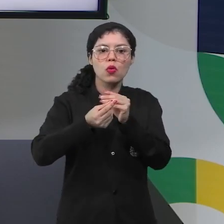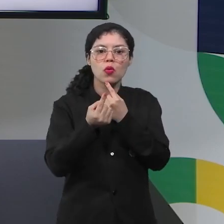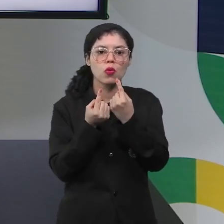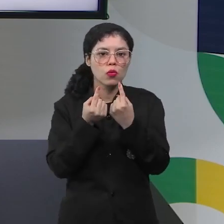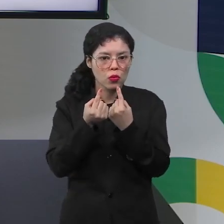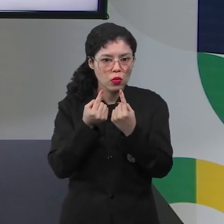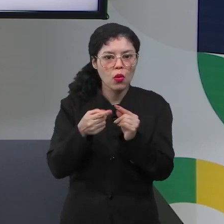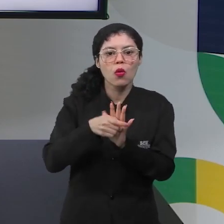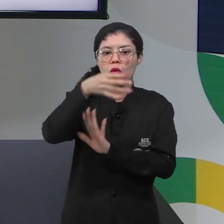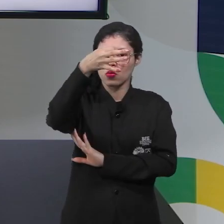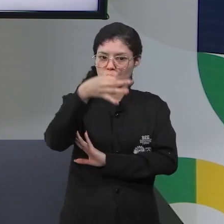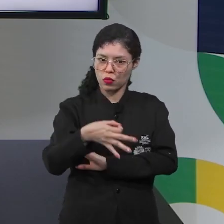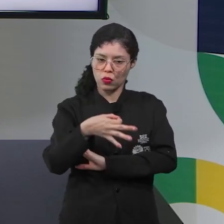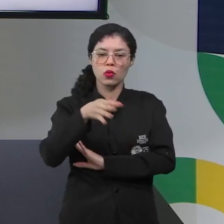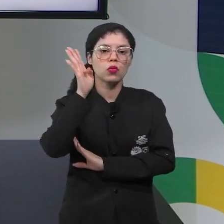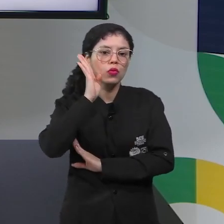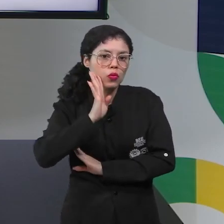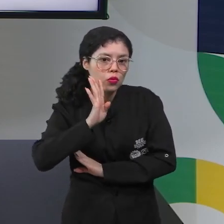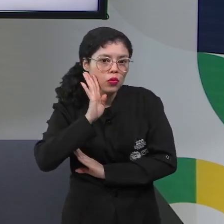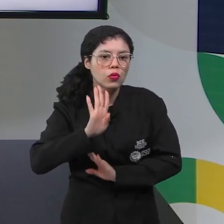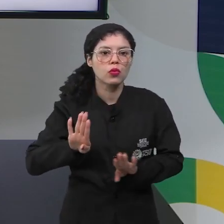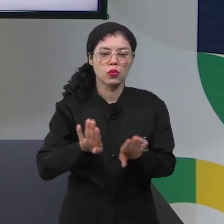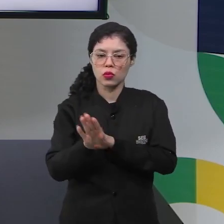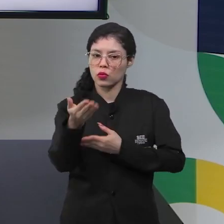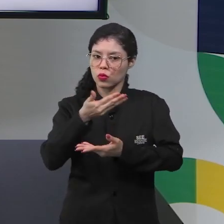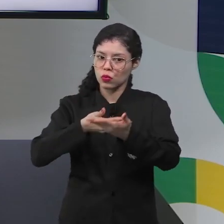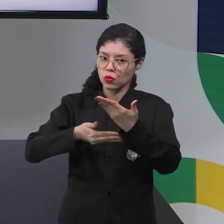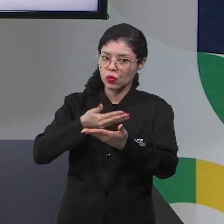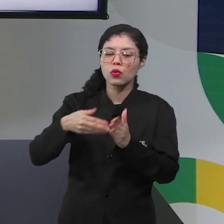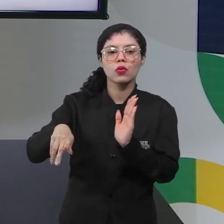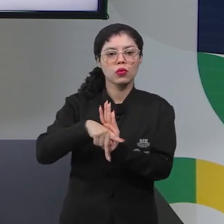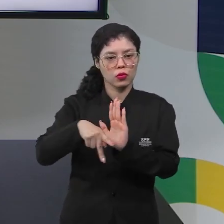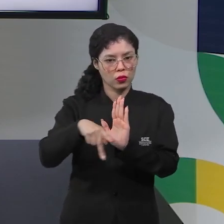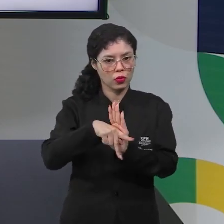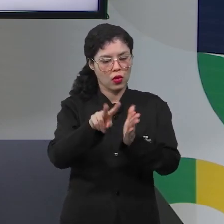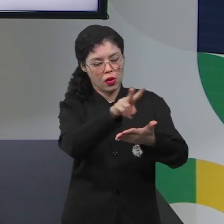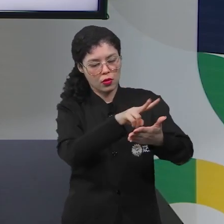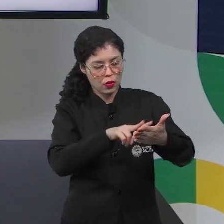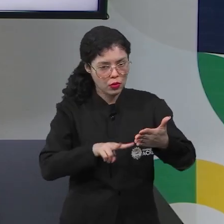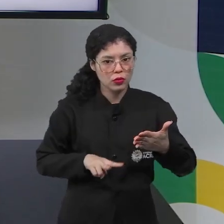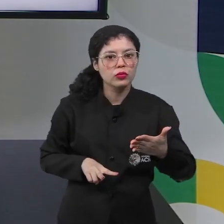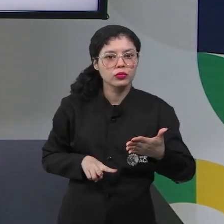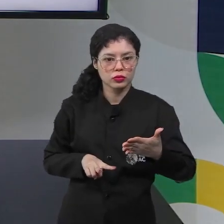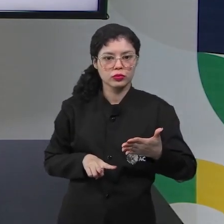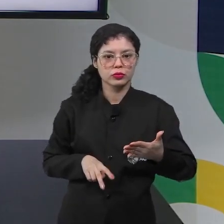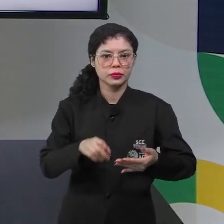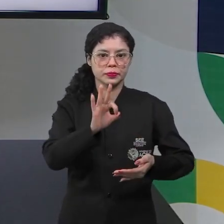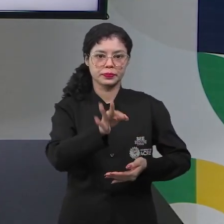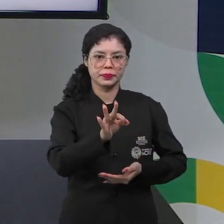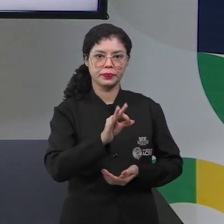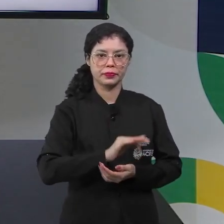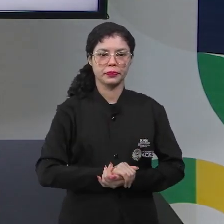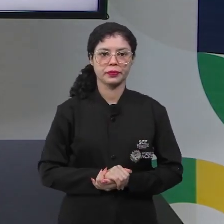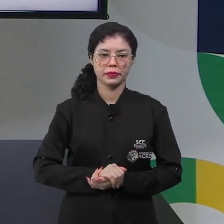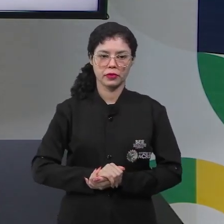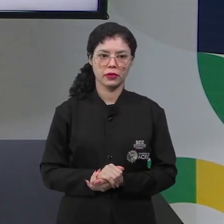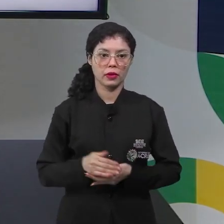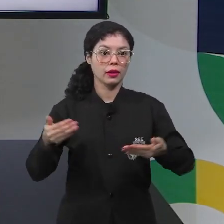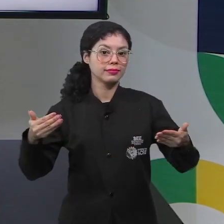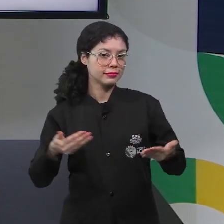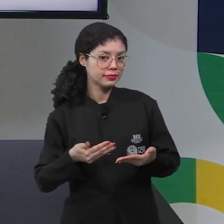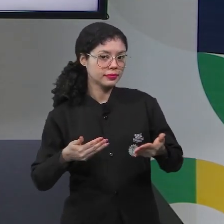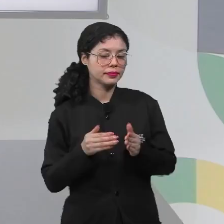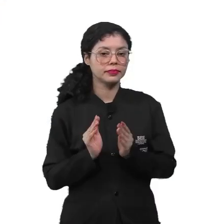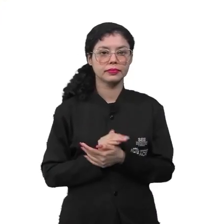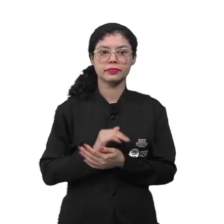comunicando de uma forma interessante e interativa também com o seu leitor, certo? Agora,